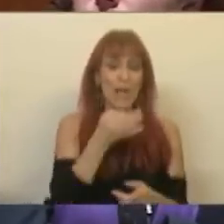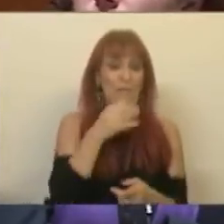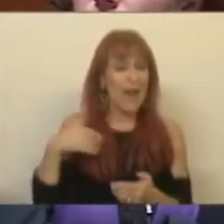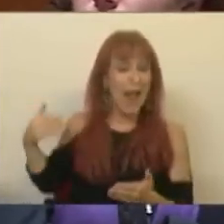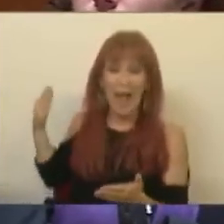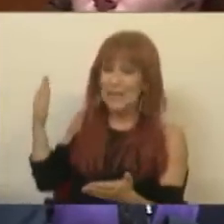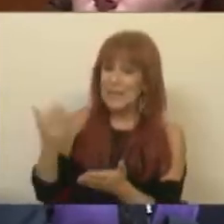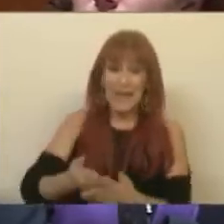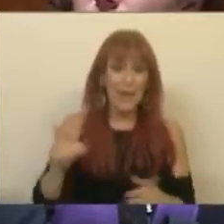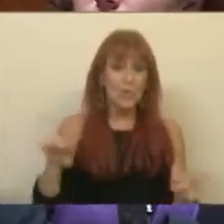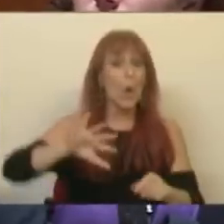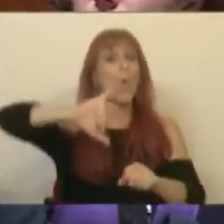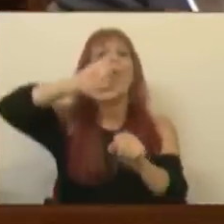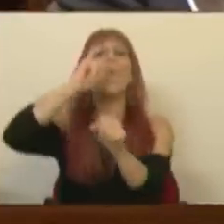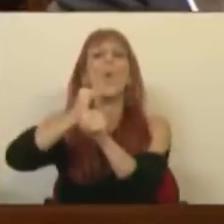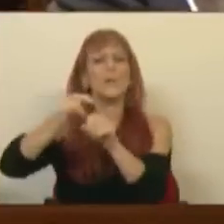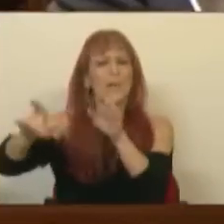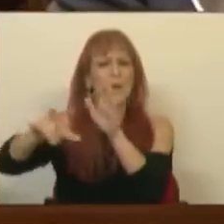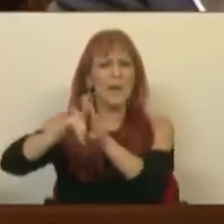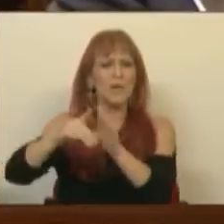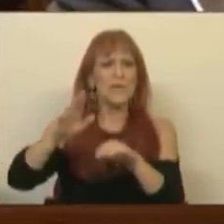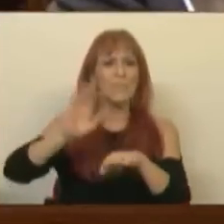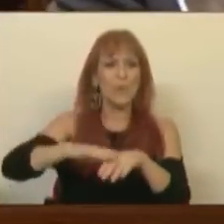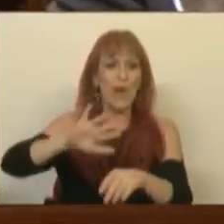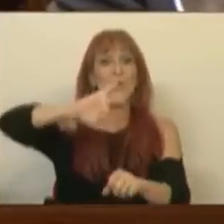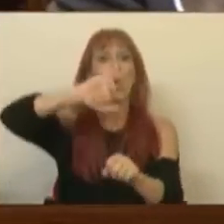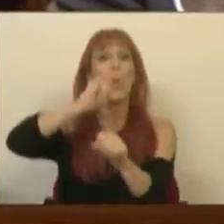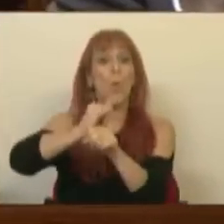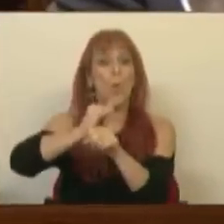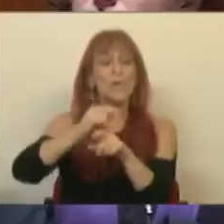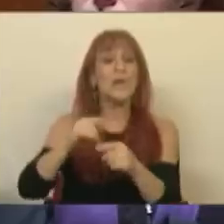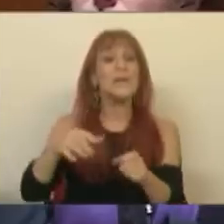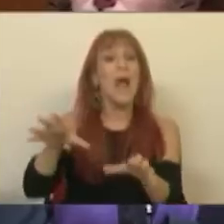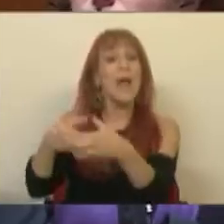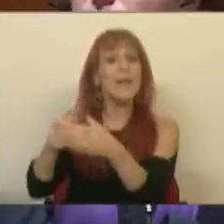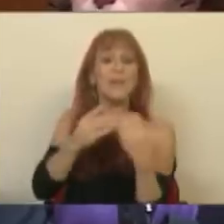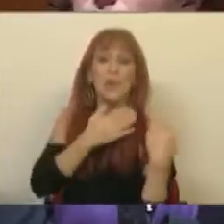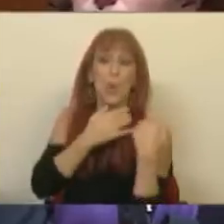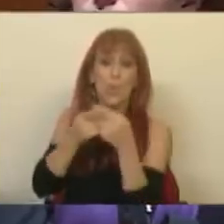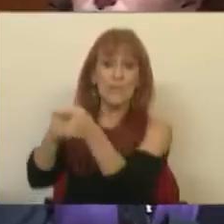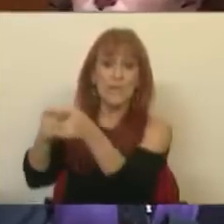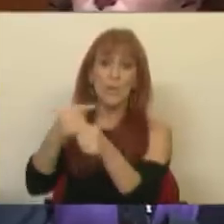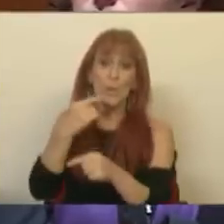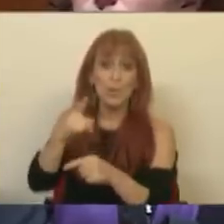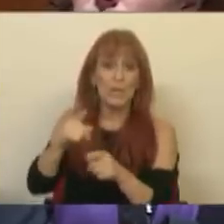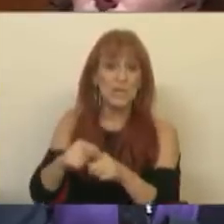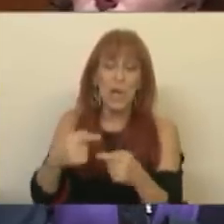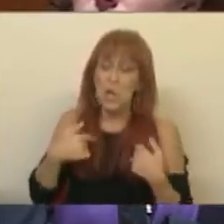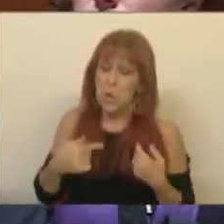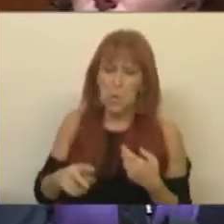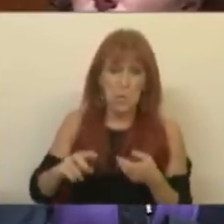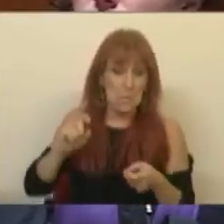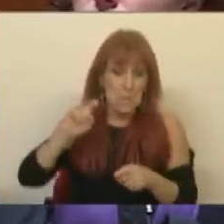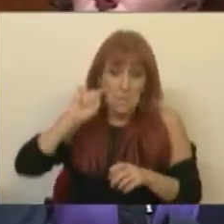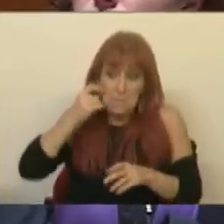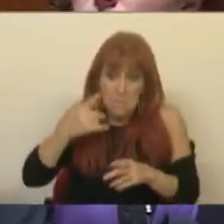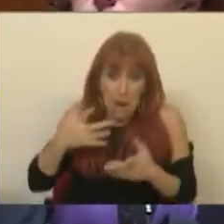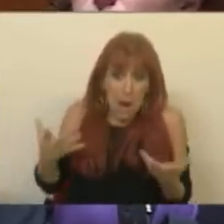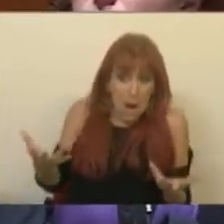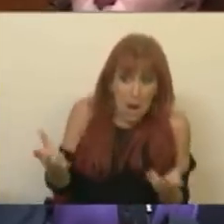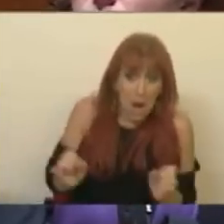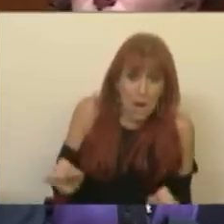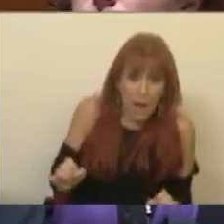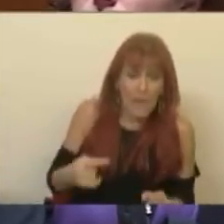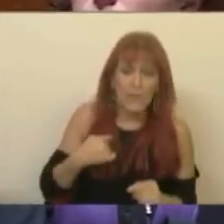a falar até agora é de uma outra e sobre essa outra a entidades competentes eu digo não tenho nenhum indício dessa matéria